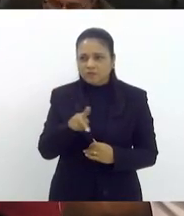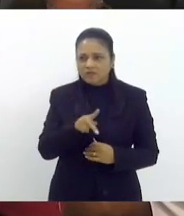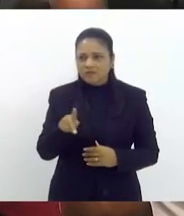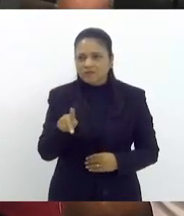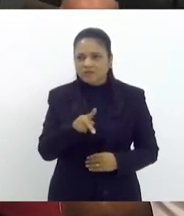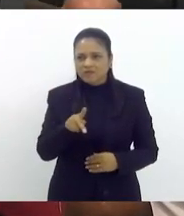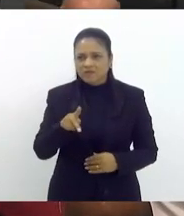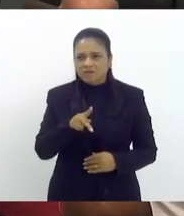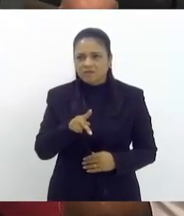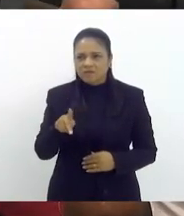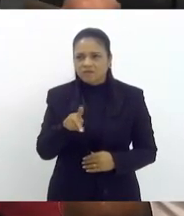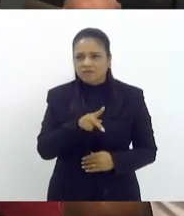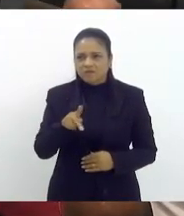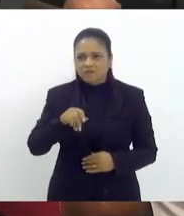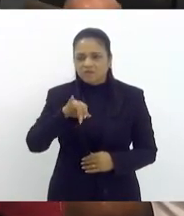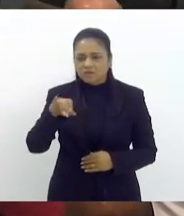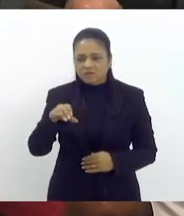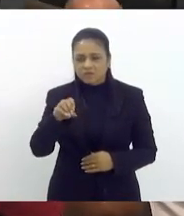142 a dele